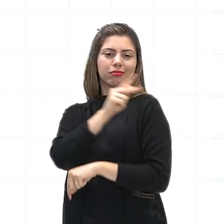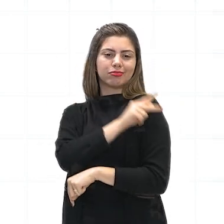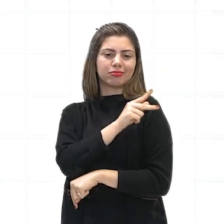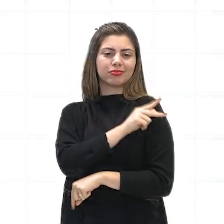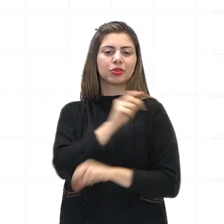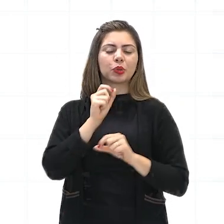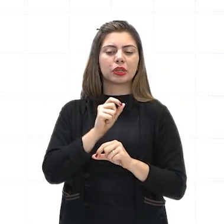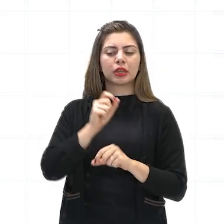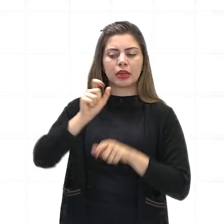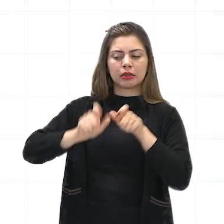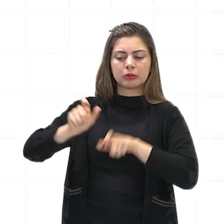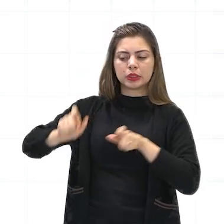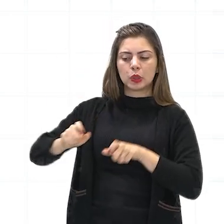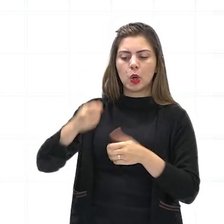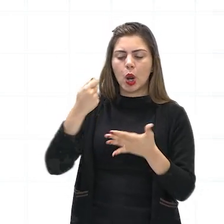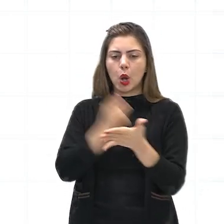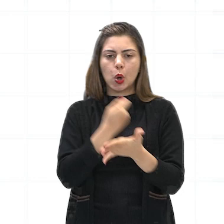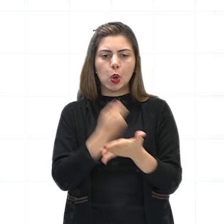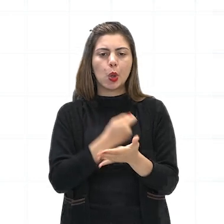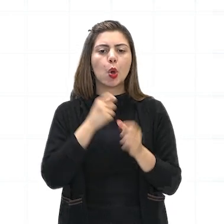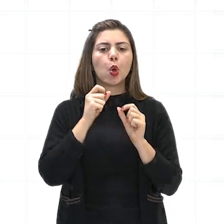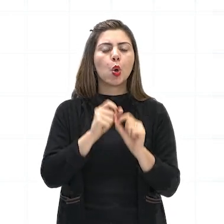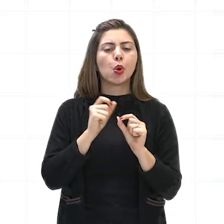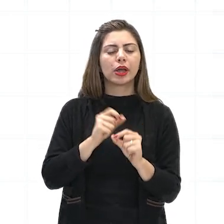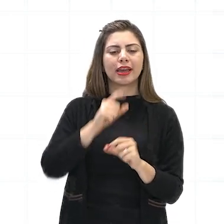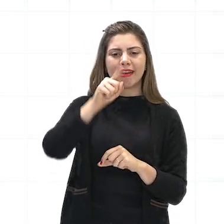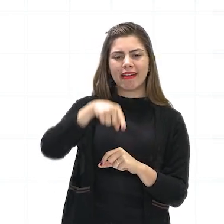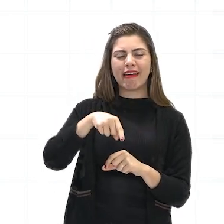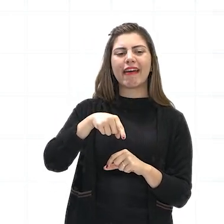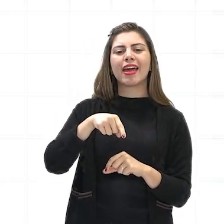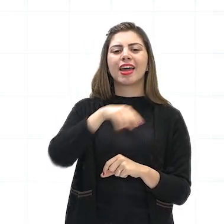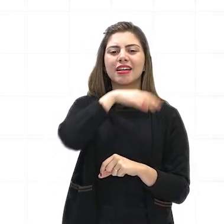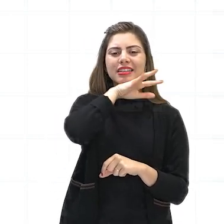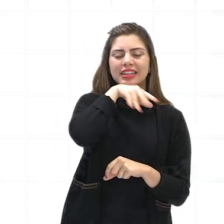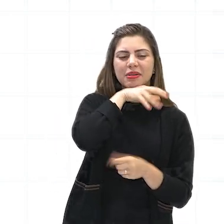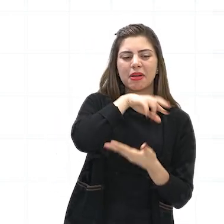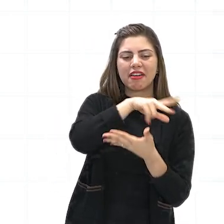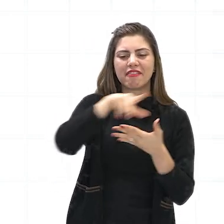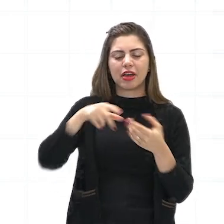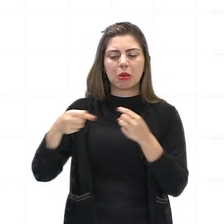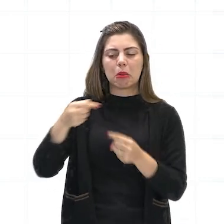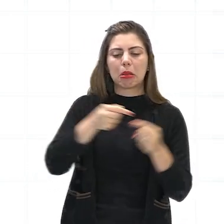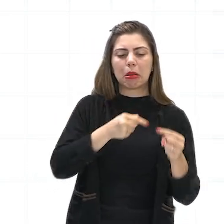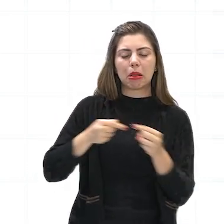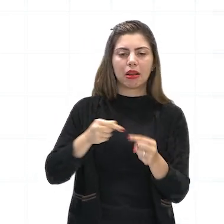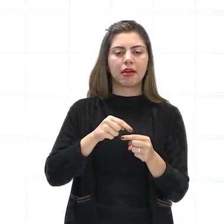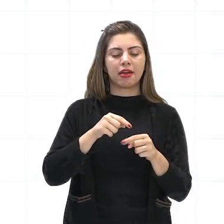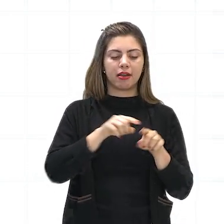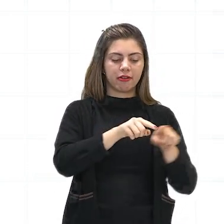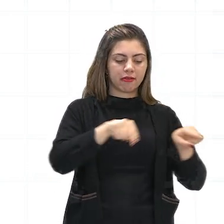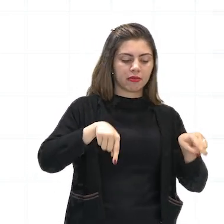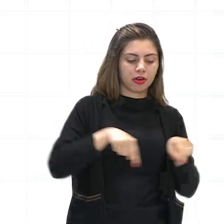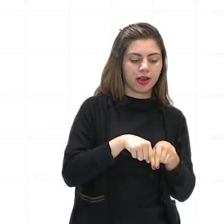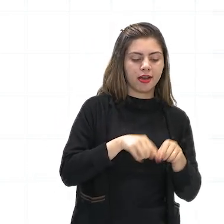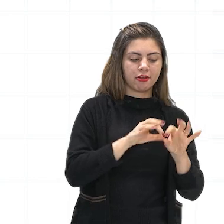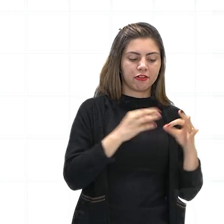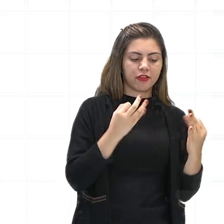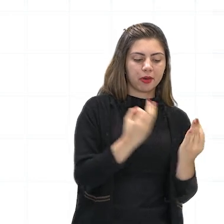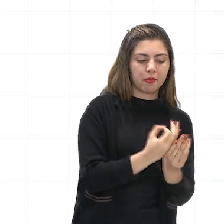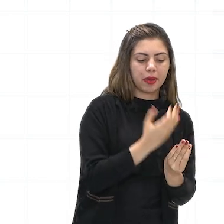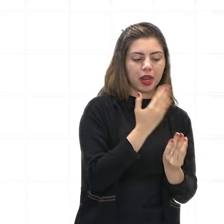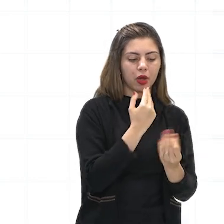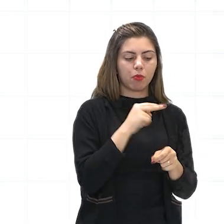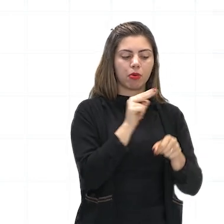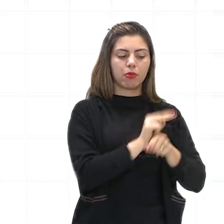eles lutavam aí com as feras, para defender o seu espaço, a sua família, para conseguir os seus